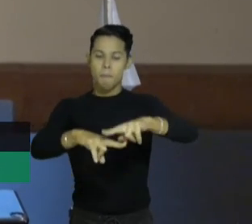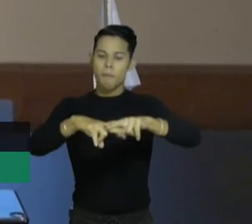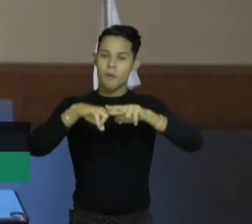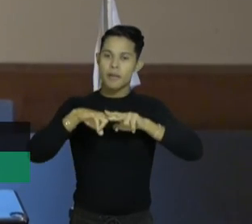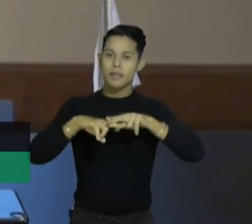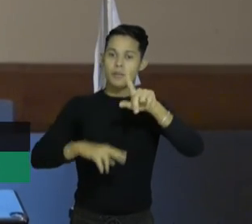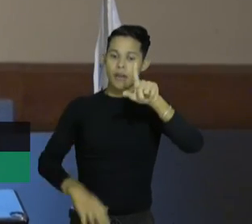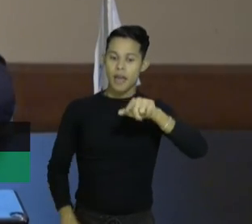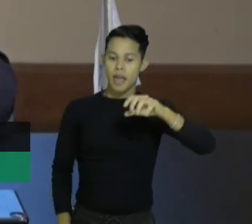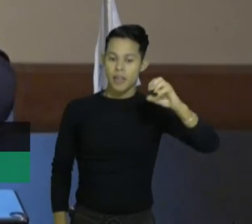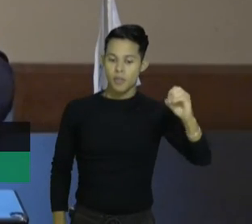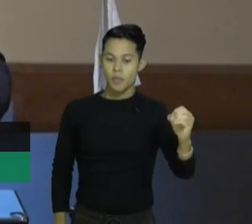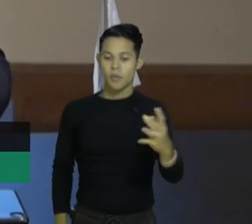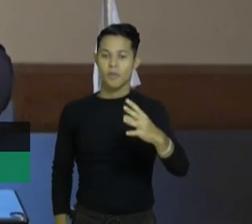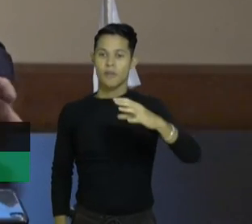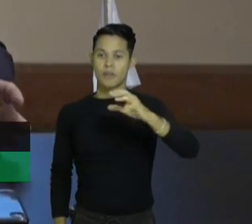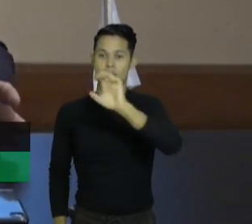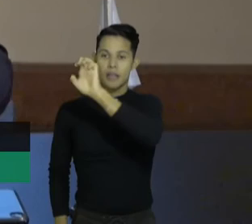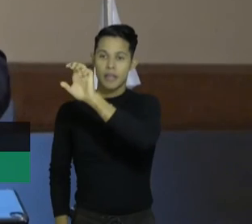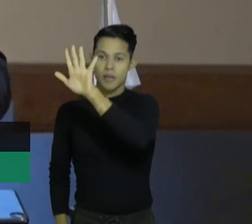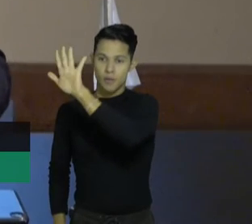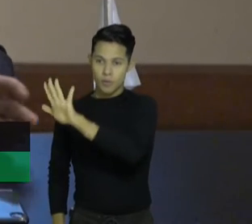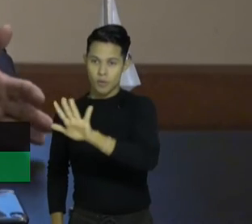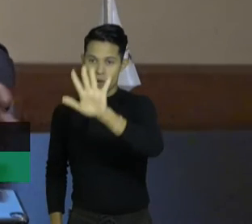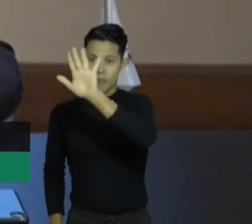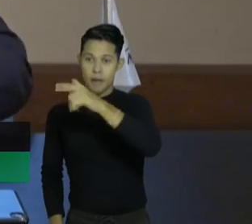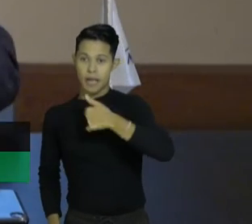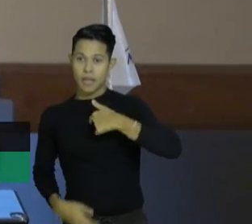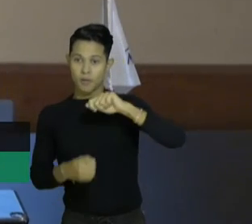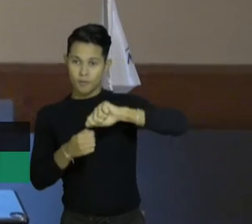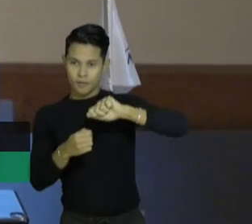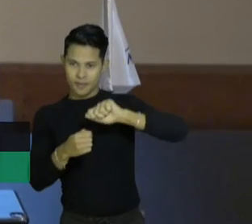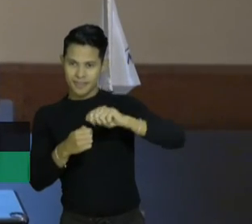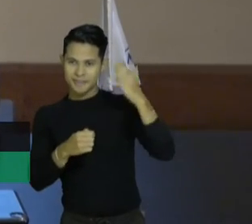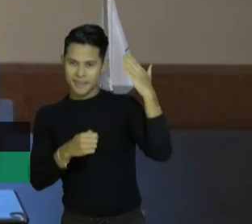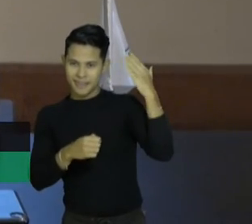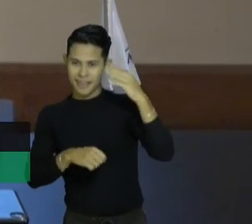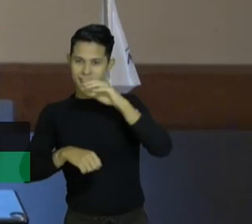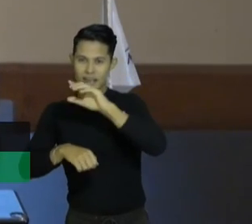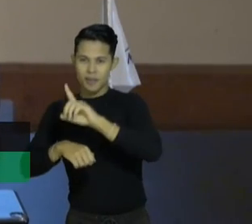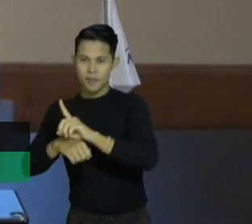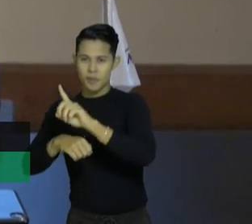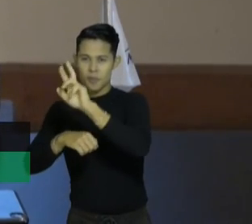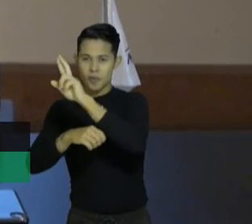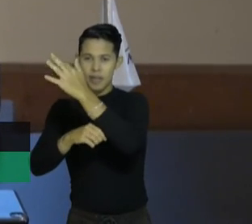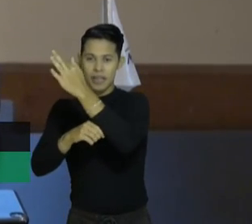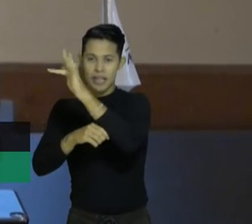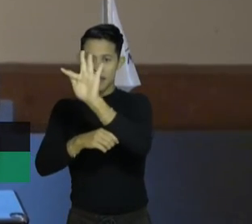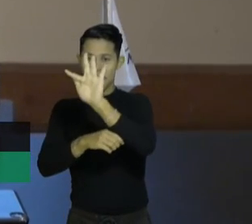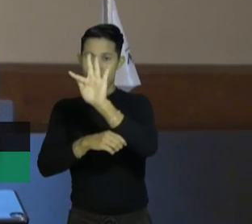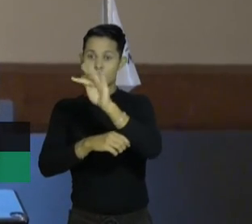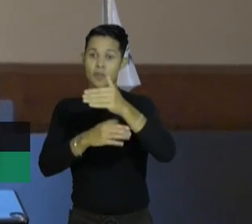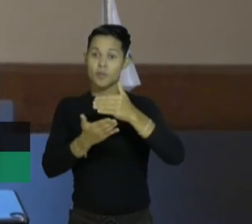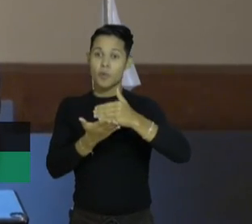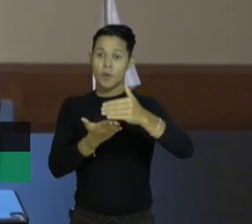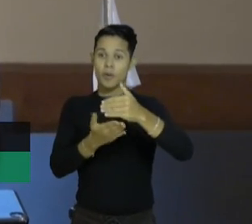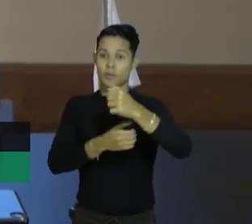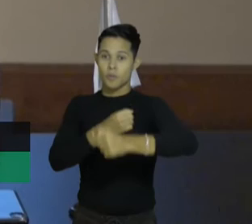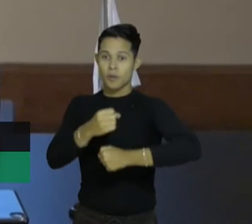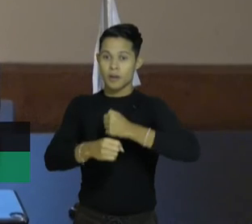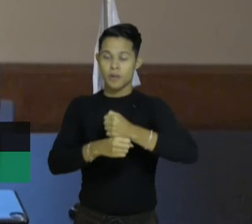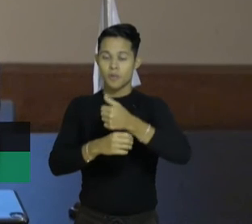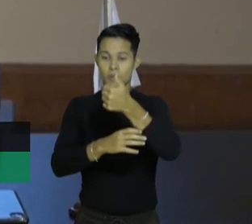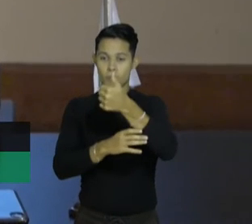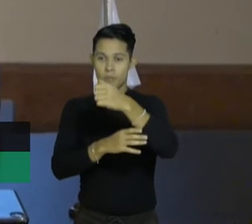novidade da Europa eu fiz doutorado na França na no início da década de 80 né de 81